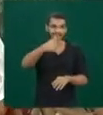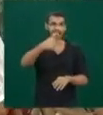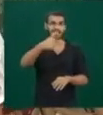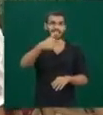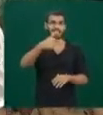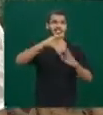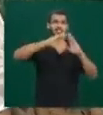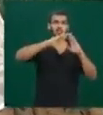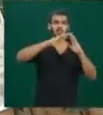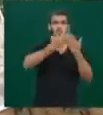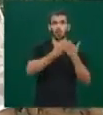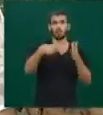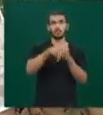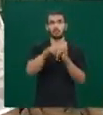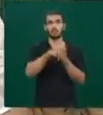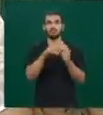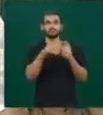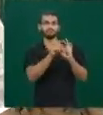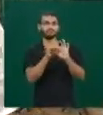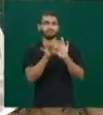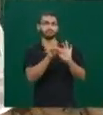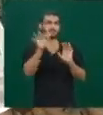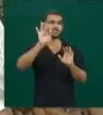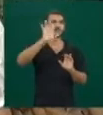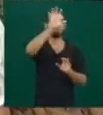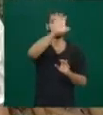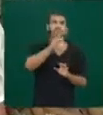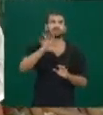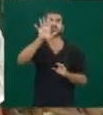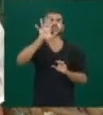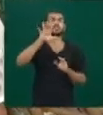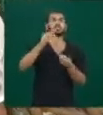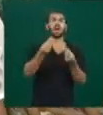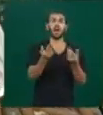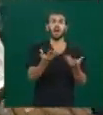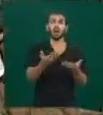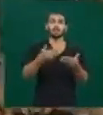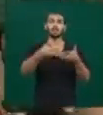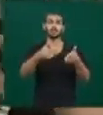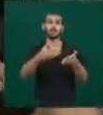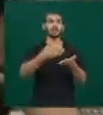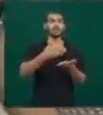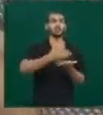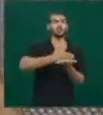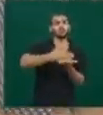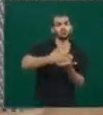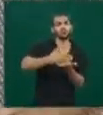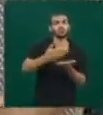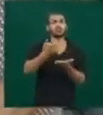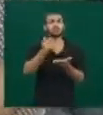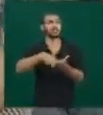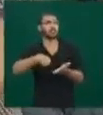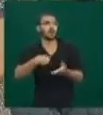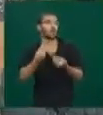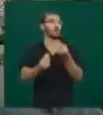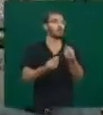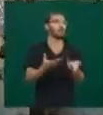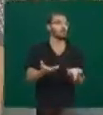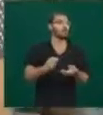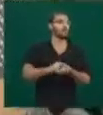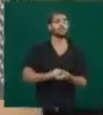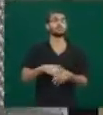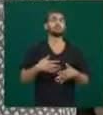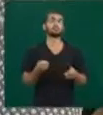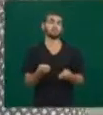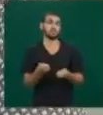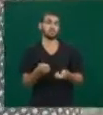mais detalhes para a gente sobre o período de inscrições, como fazer, enfim, é o diretor da Ezeba, André Sabino. André, ainda dá tempo de se inscrever,